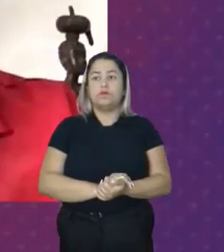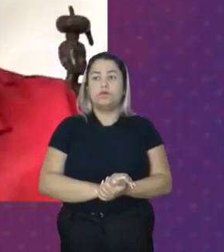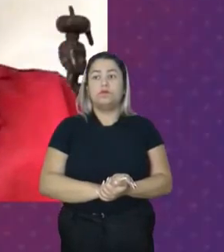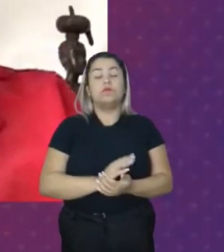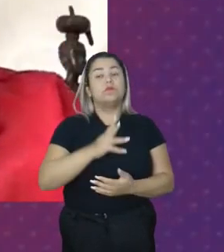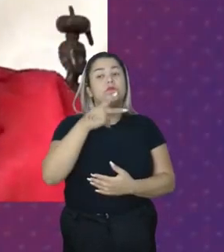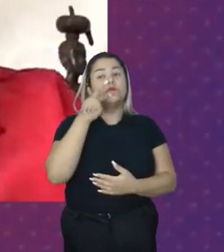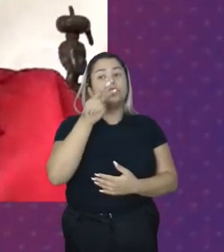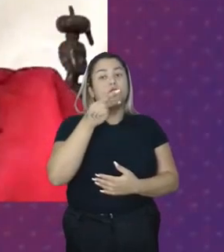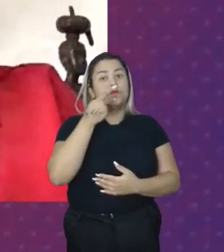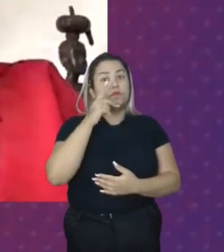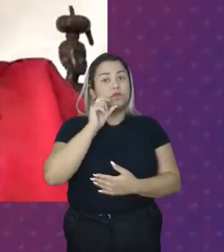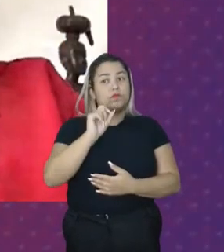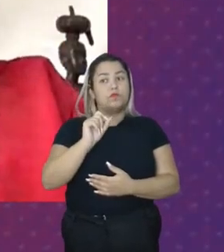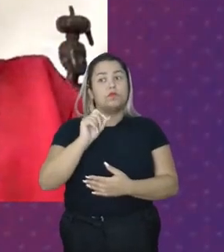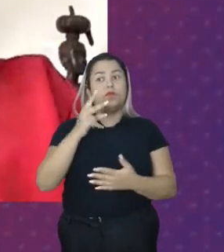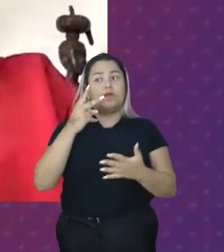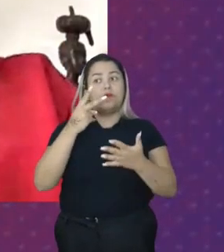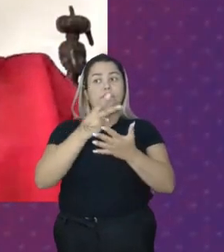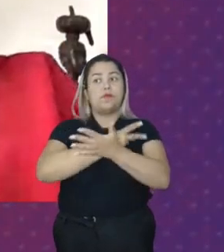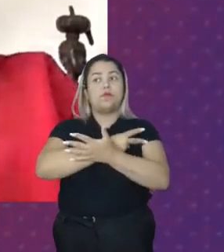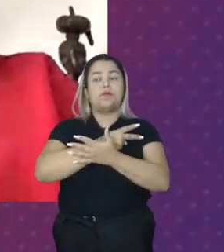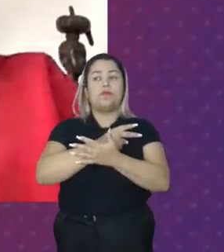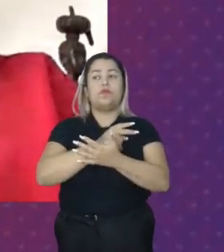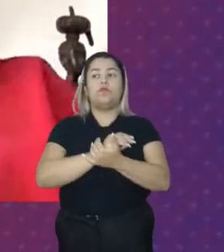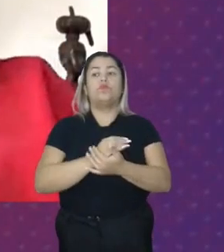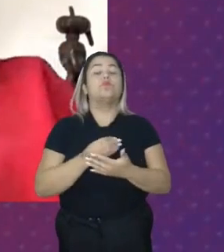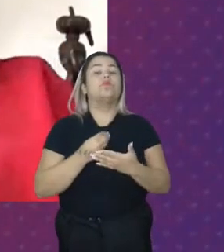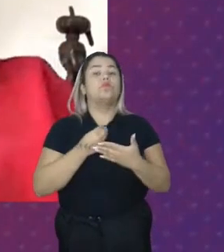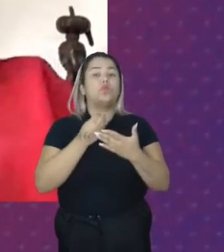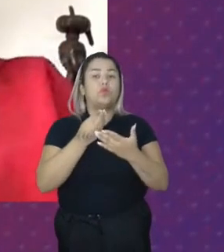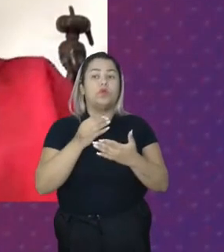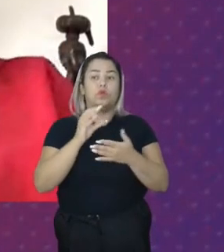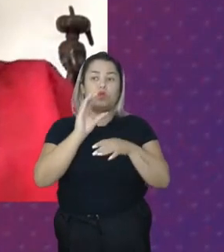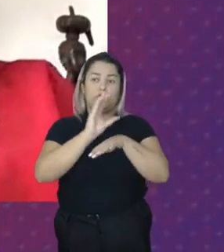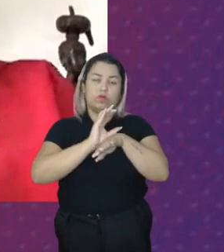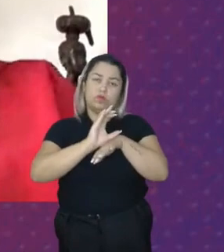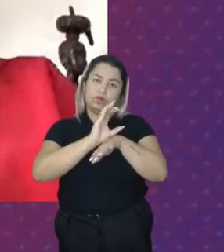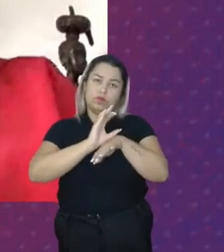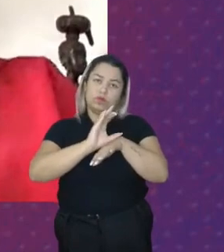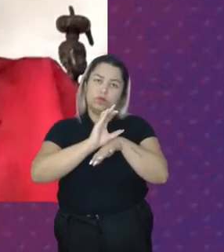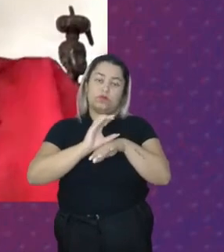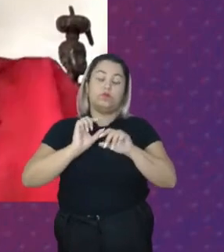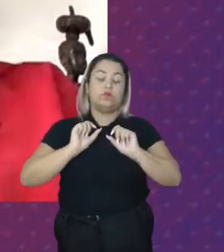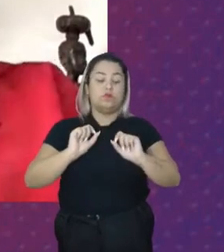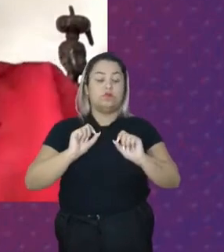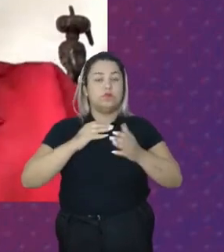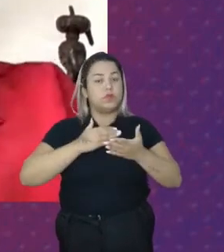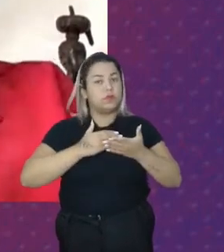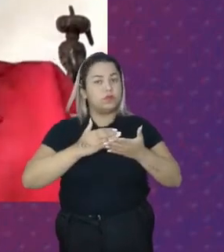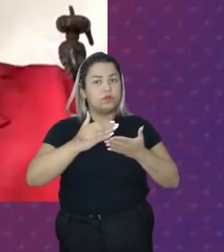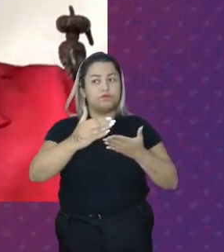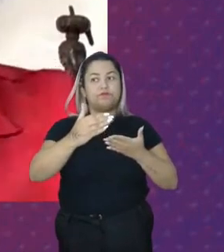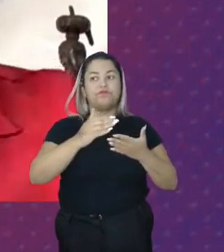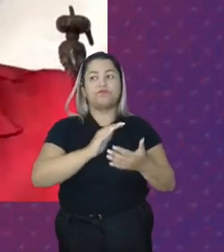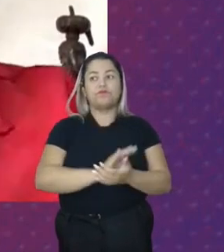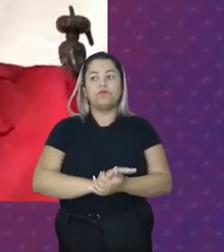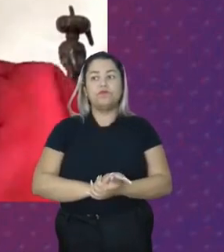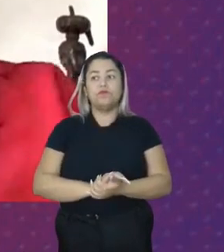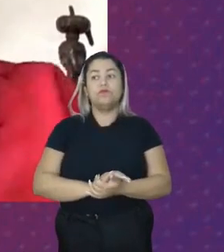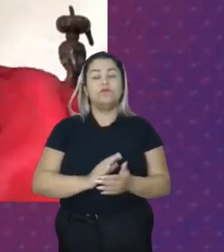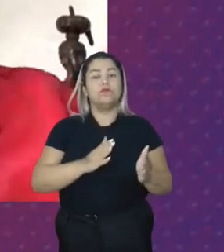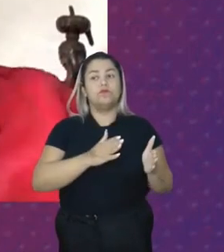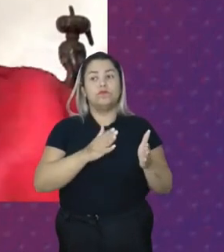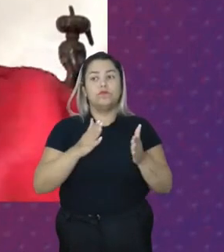Dizendo Que foi Na Constituinte Que nós Demos início A este